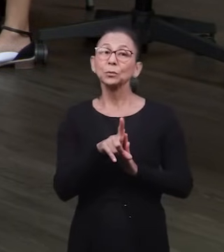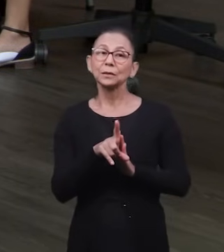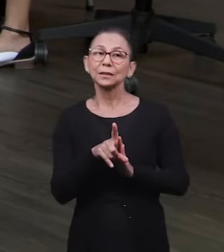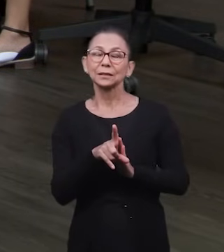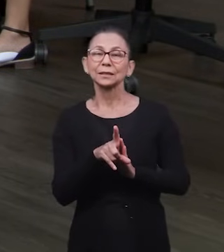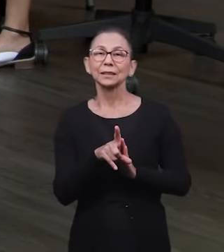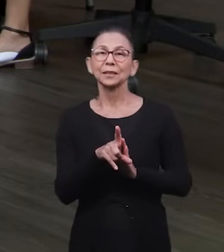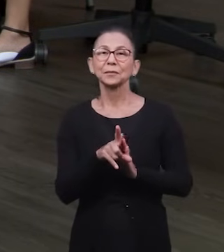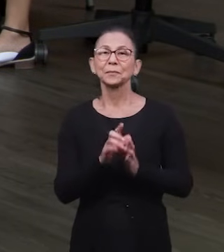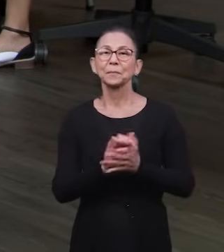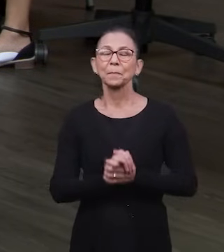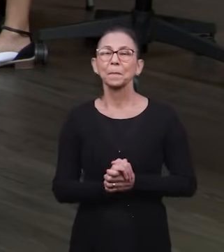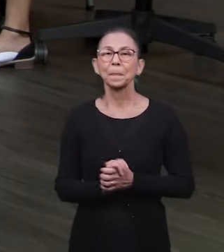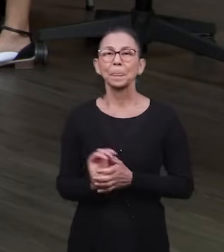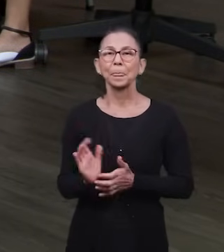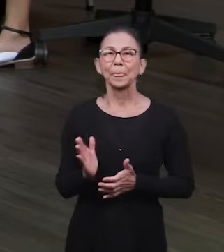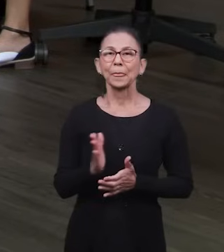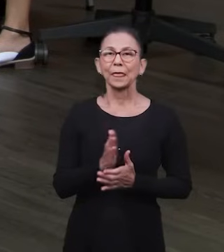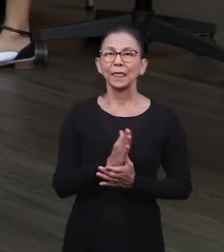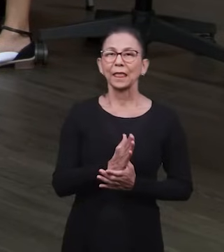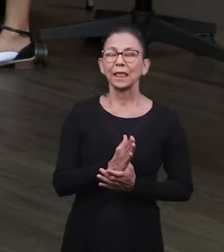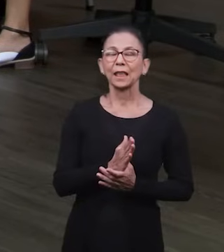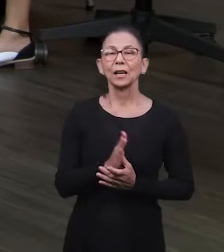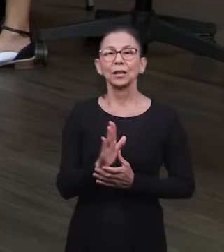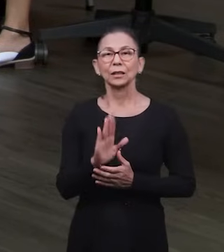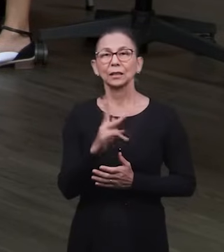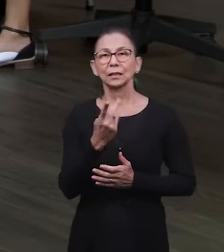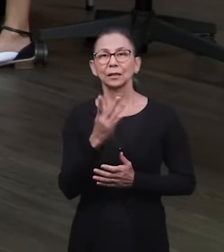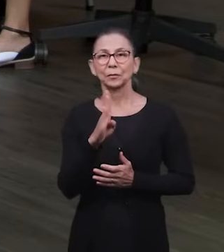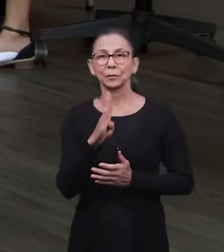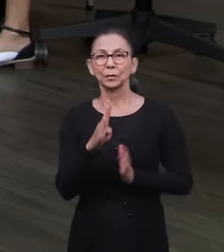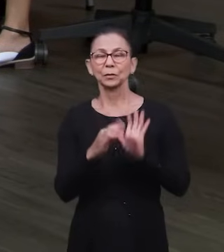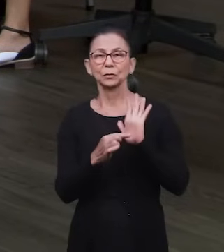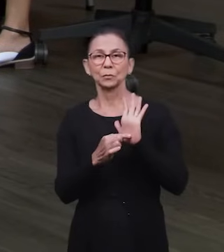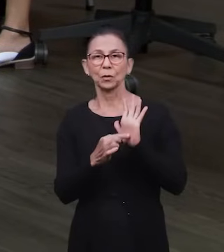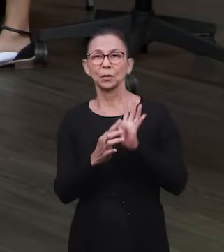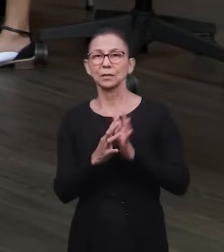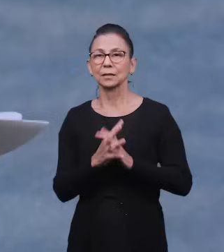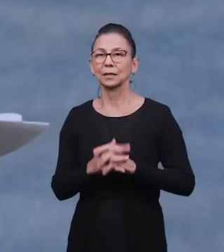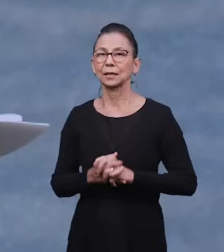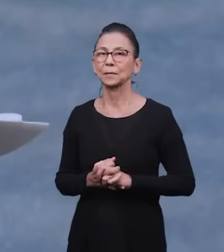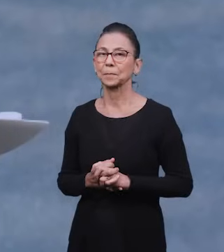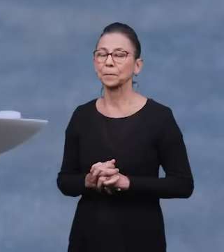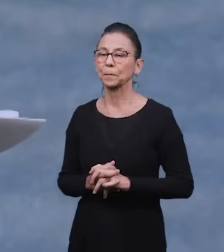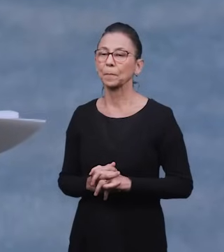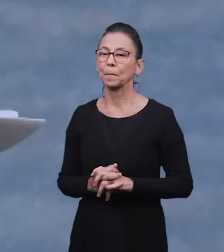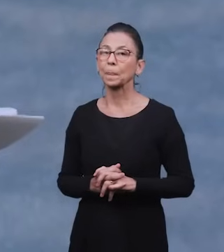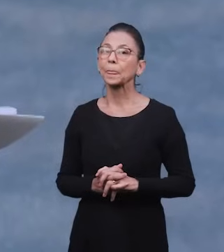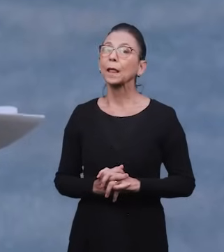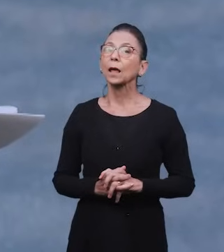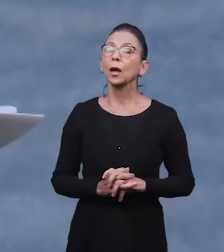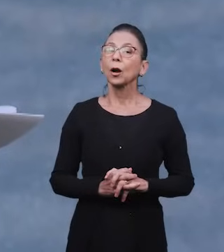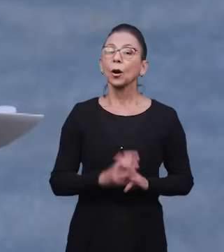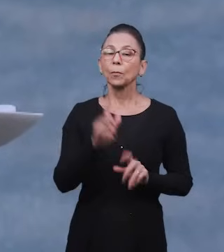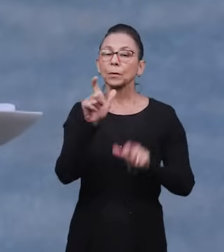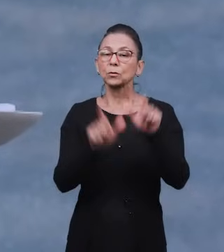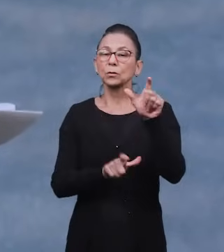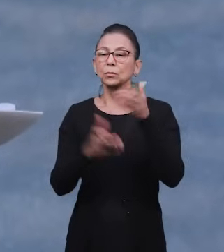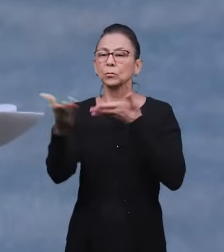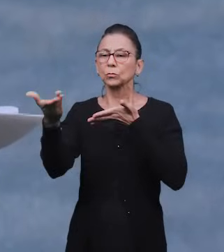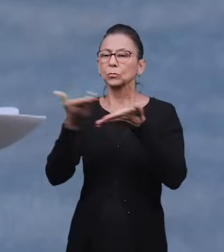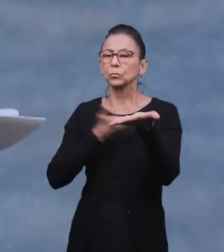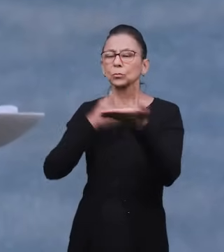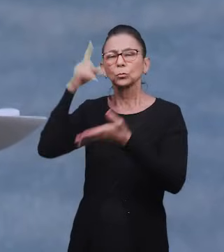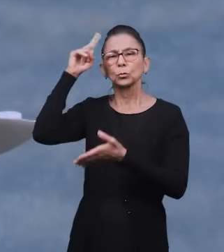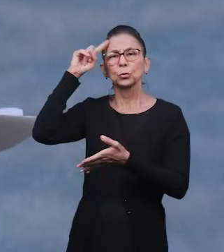falamos que não haja nenhum coração mau a ponto de apartar-se de Deus vivo, no versículo seguinte diz o seguinte: antes exortai-vos uns aos